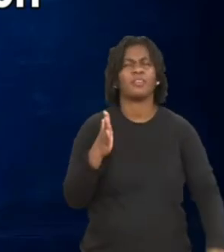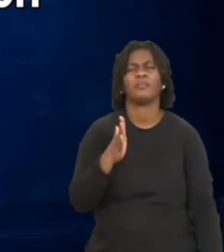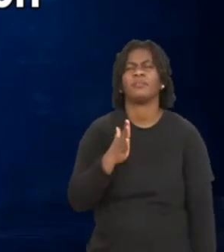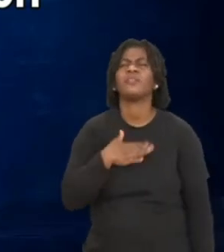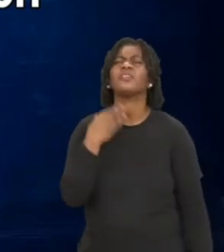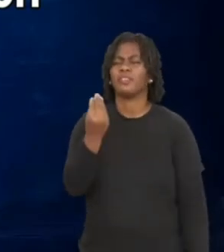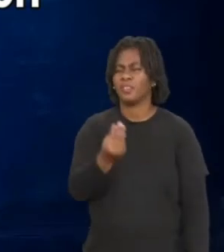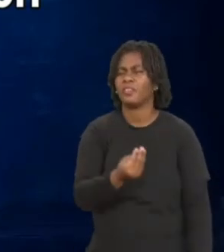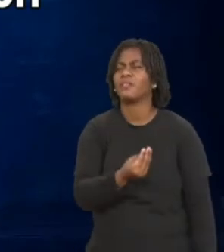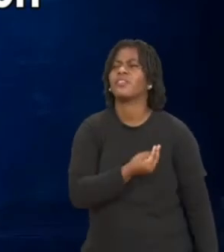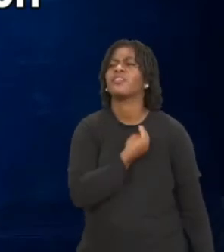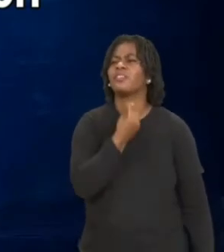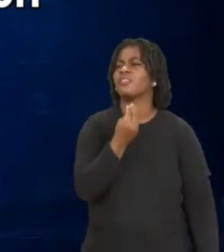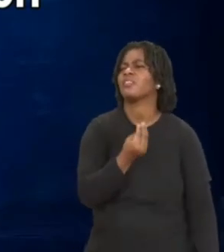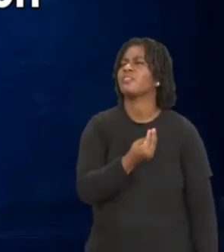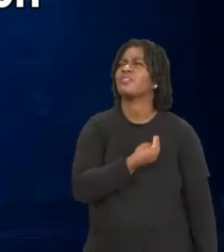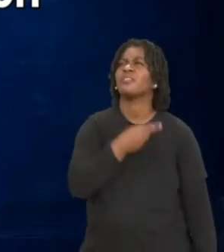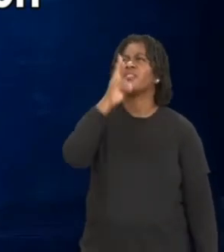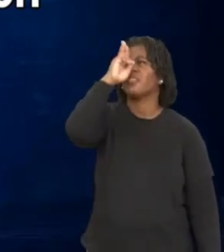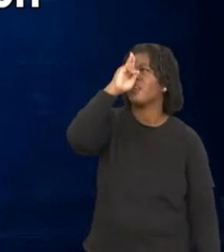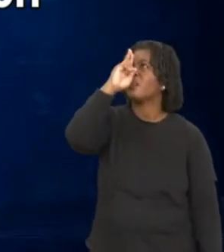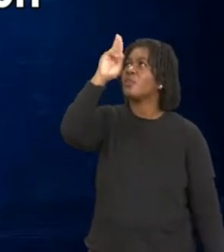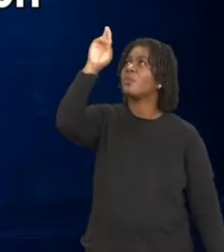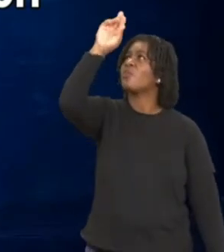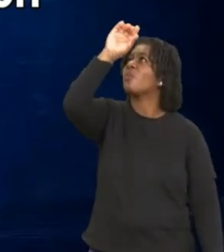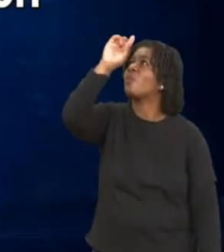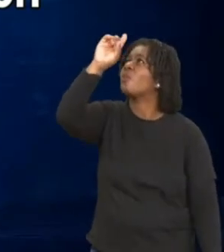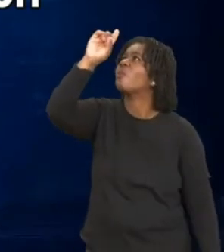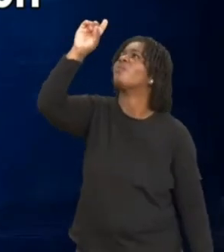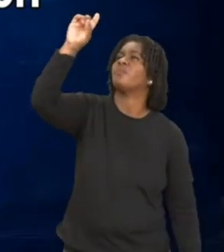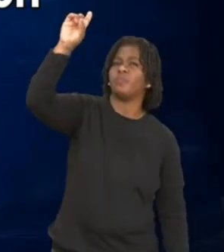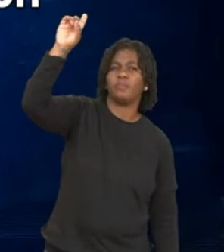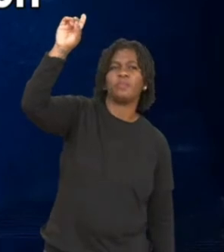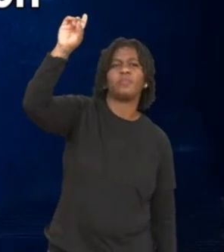dedicar a minha vida a ti, Senhor.